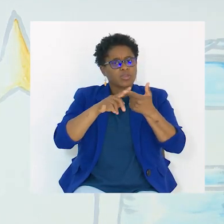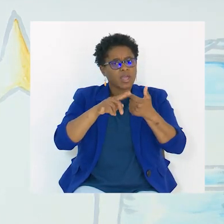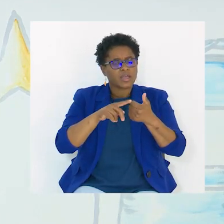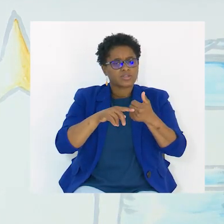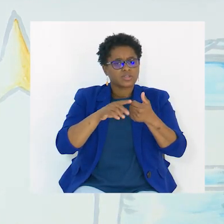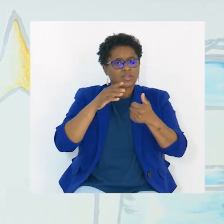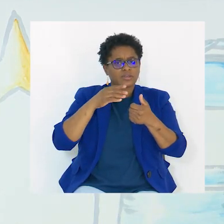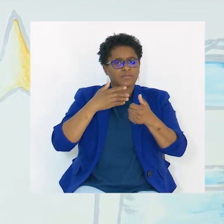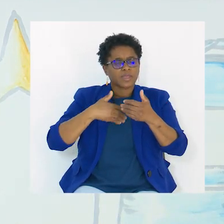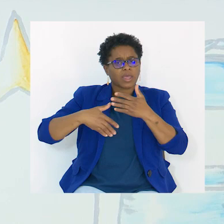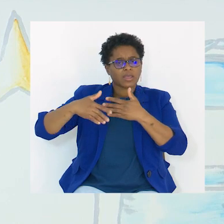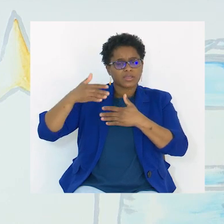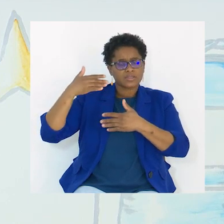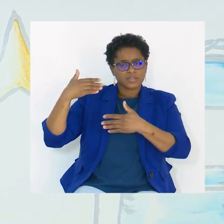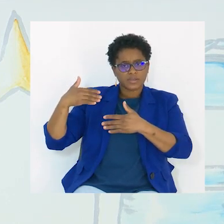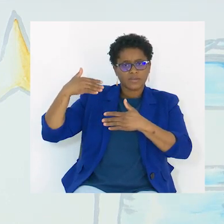regressiva